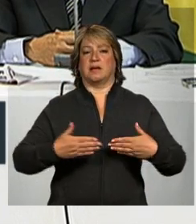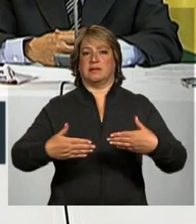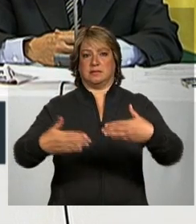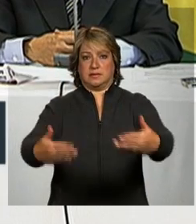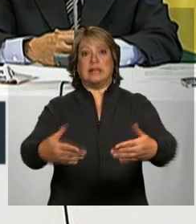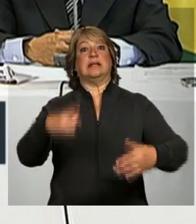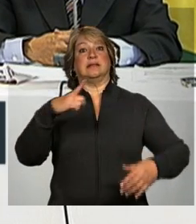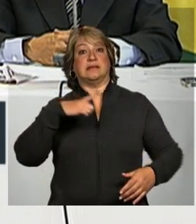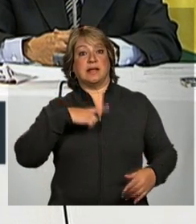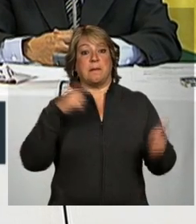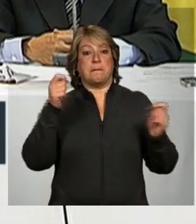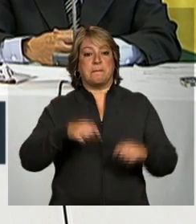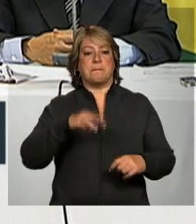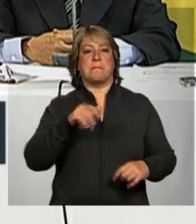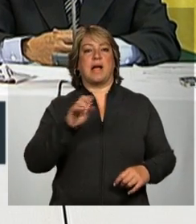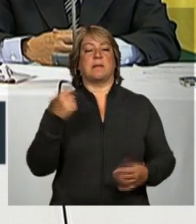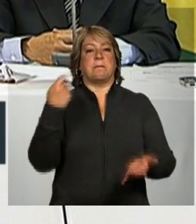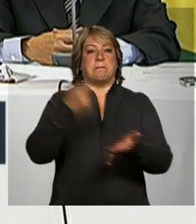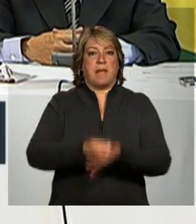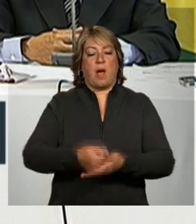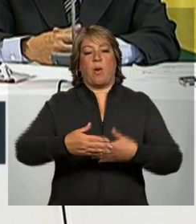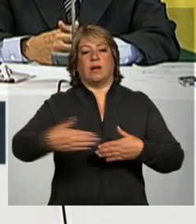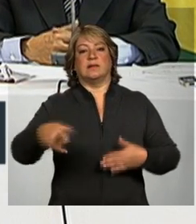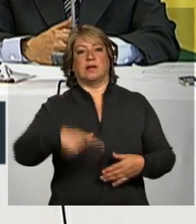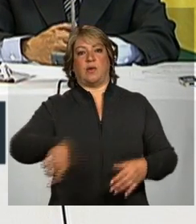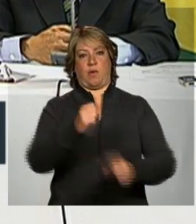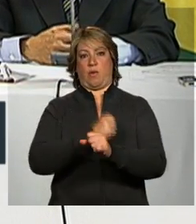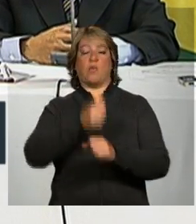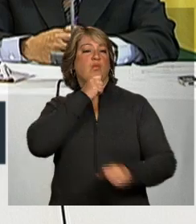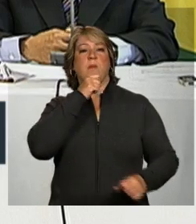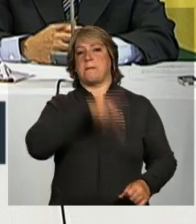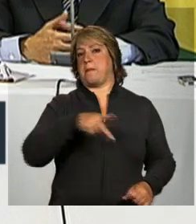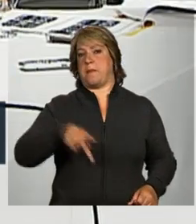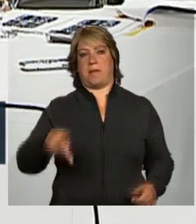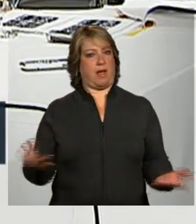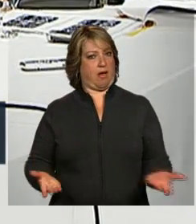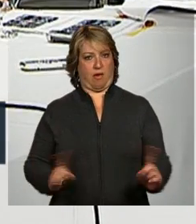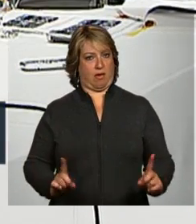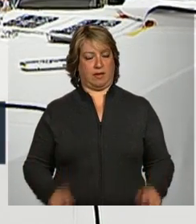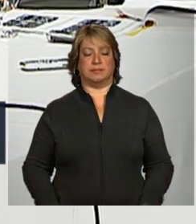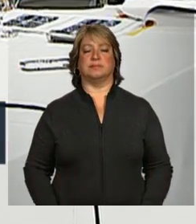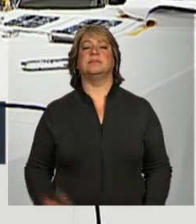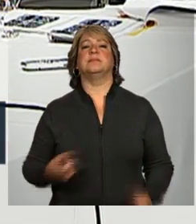ainda gera margem para pagar o arrendamento da infraestrutura então não tem ppp agora